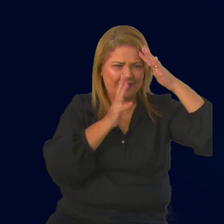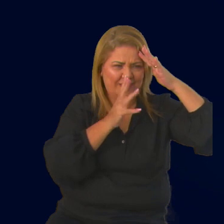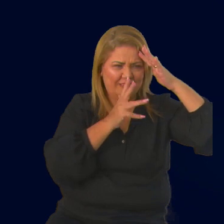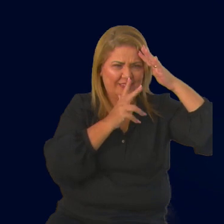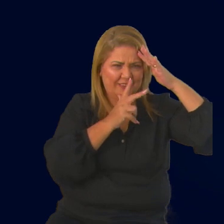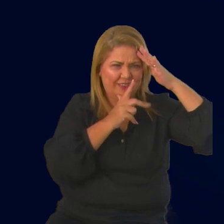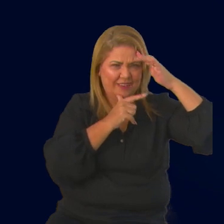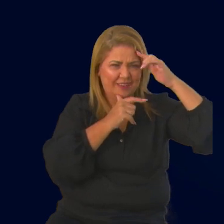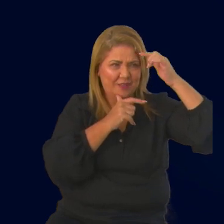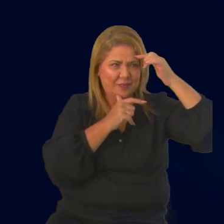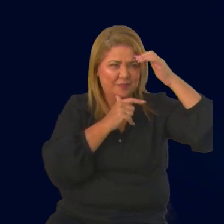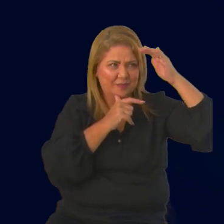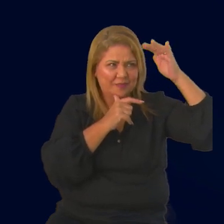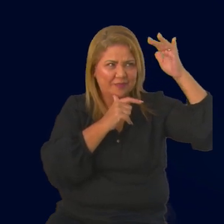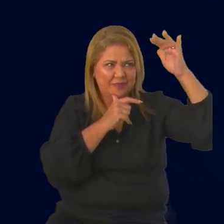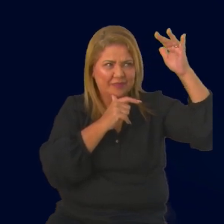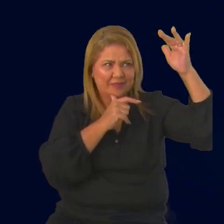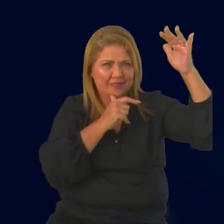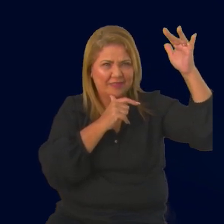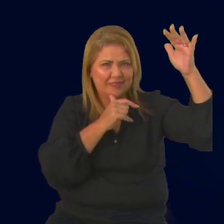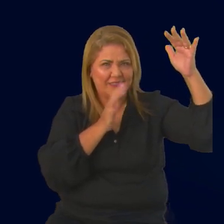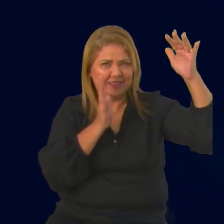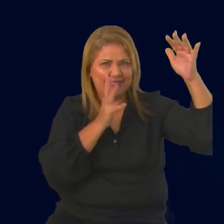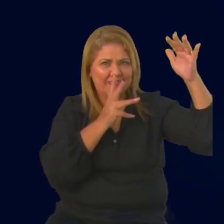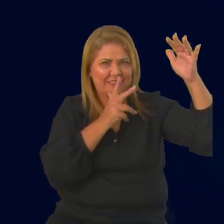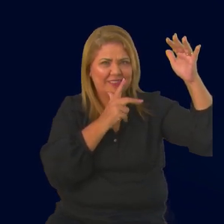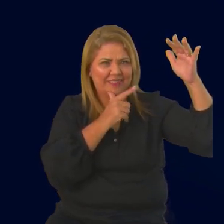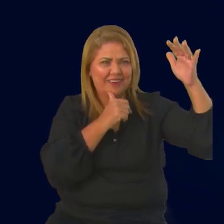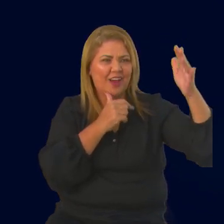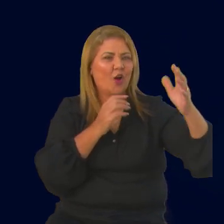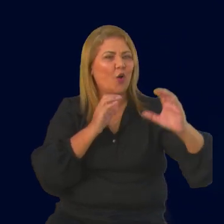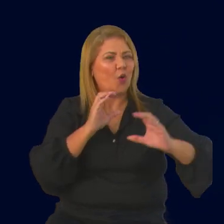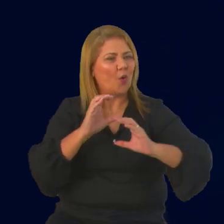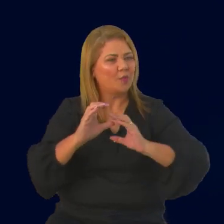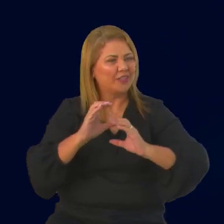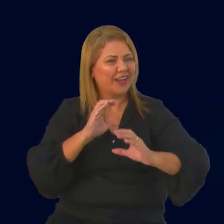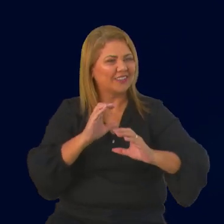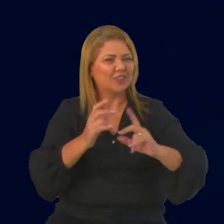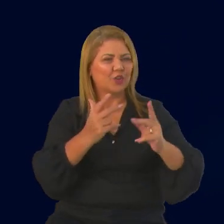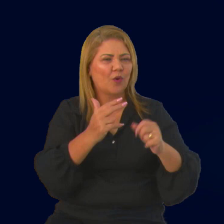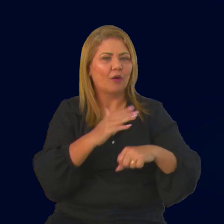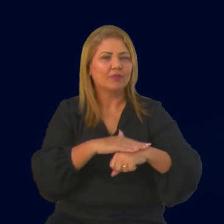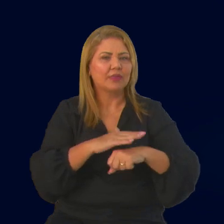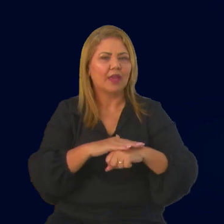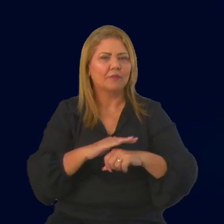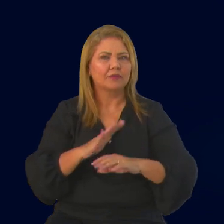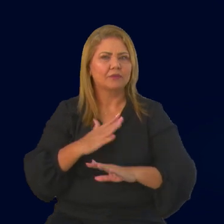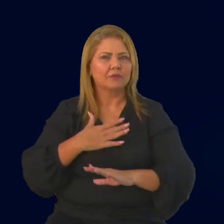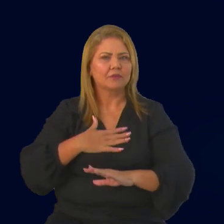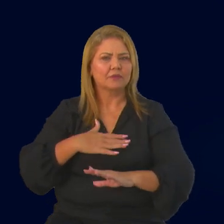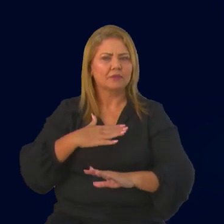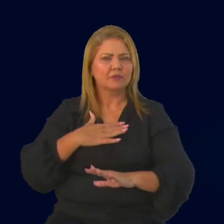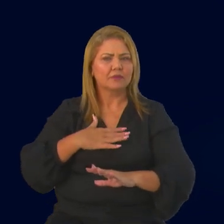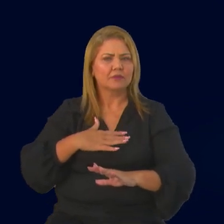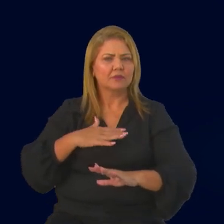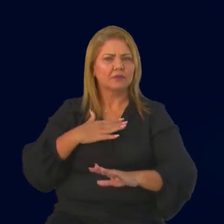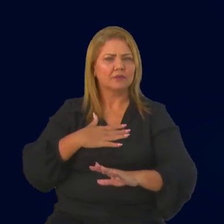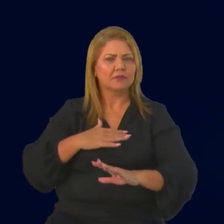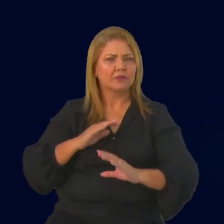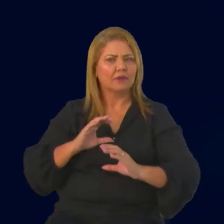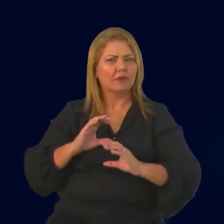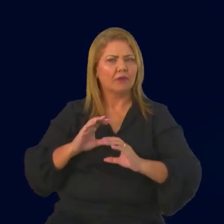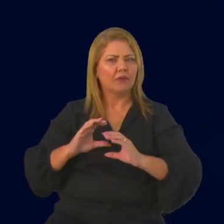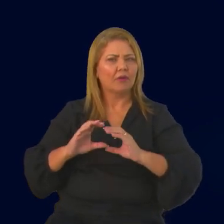pensar. Então, a comunicação muitas vezes requer esse tempo. Tem uma frase que diz, você